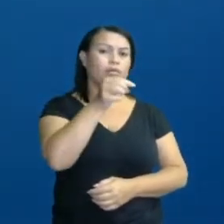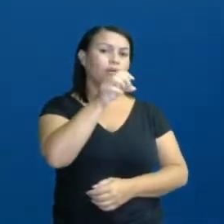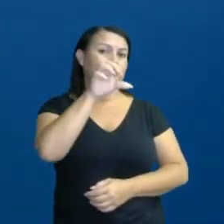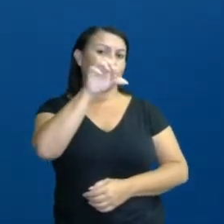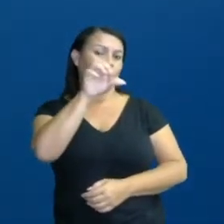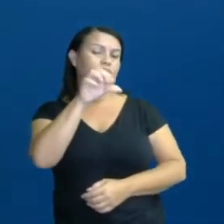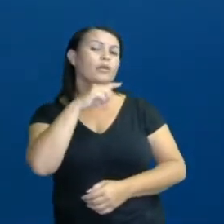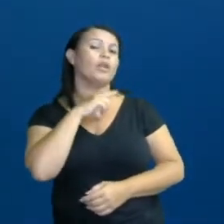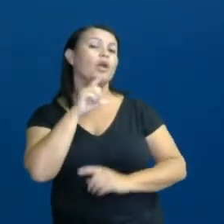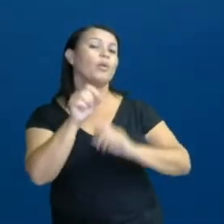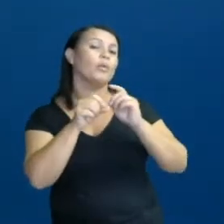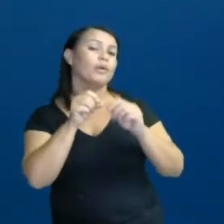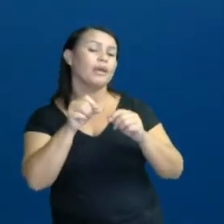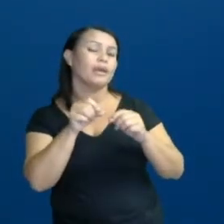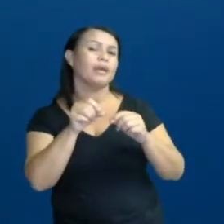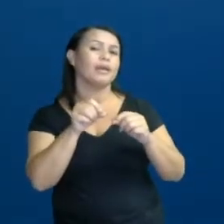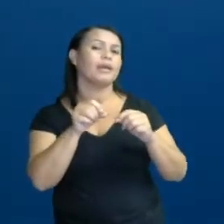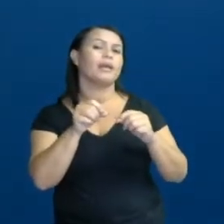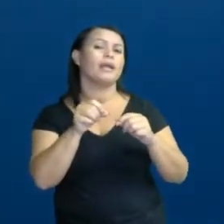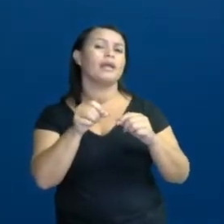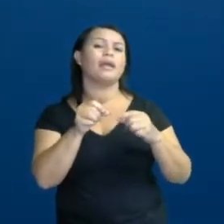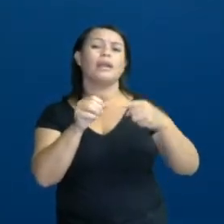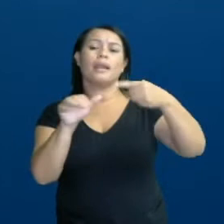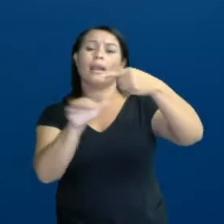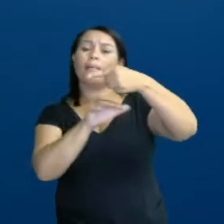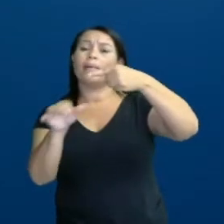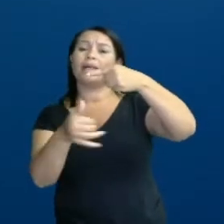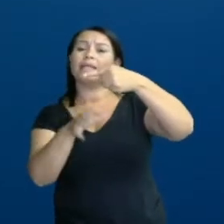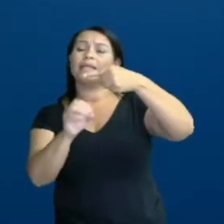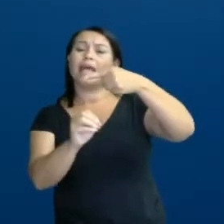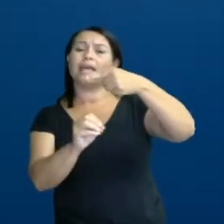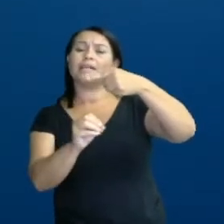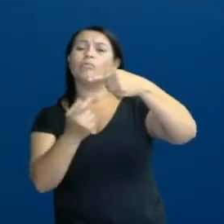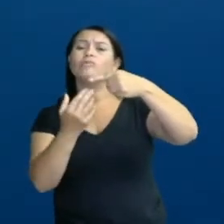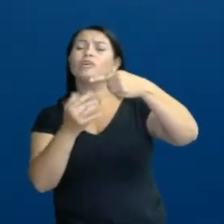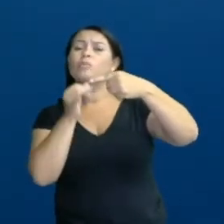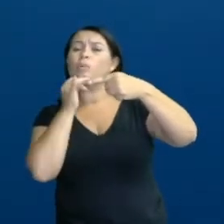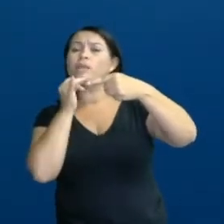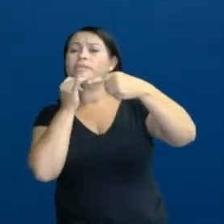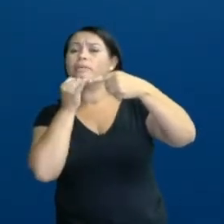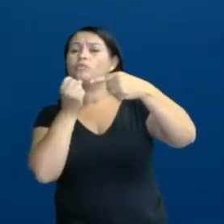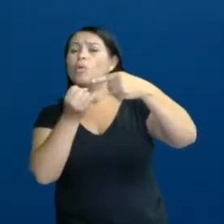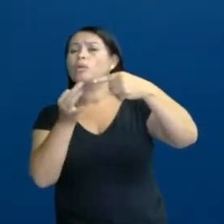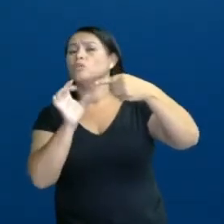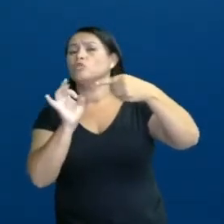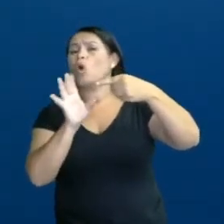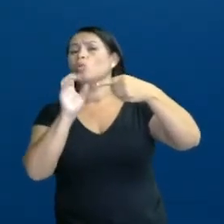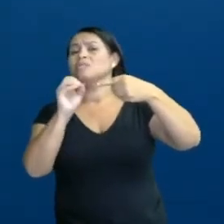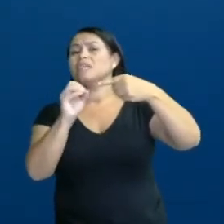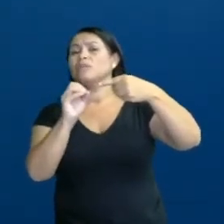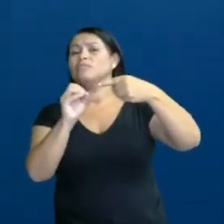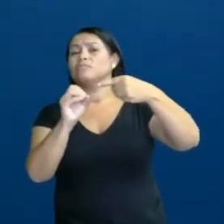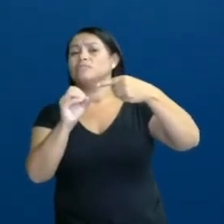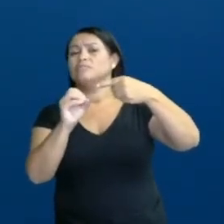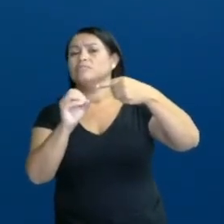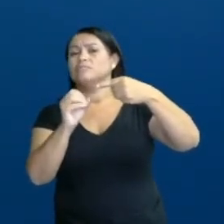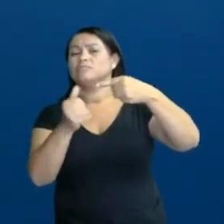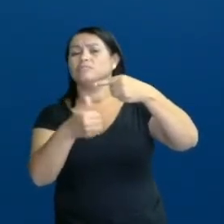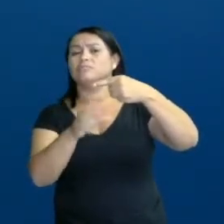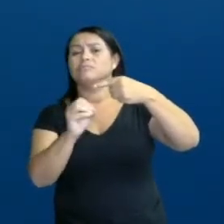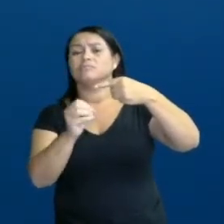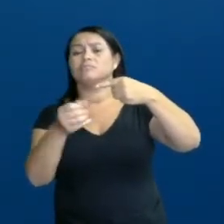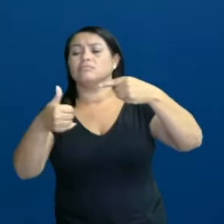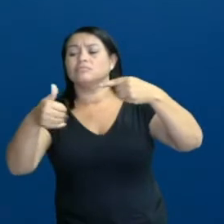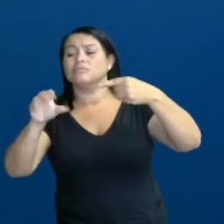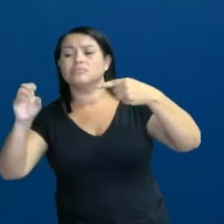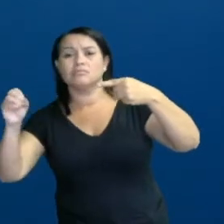tenho na base 10. 1, 0. É como se eu estivesse contando apenas os zeros, tá certo? Ó, 10,